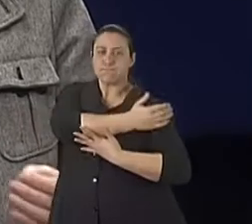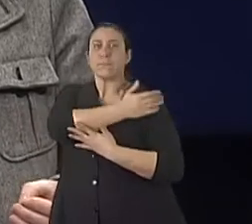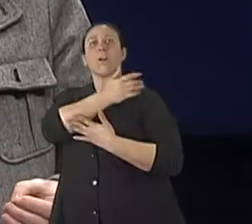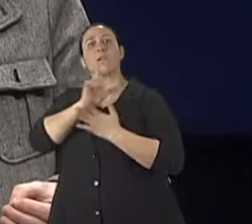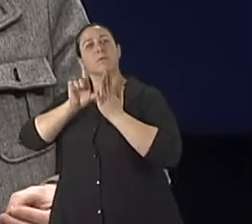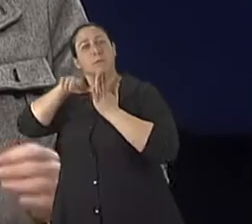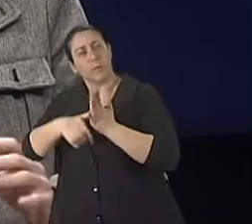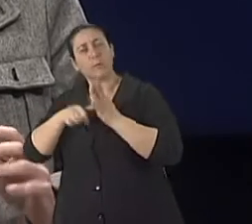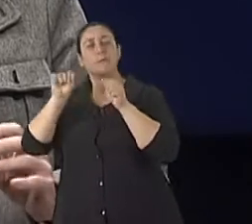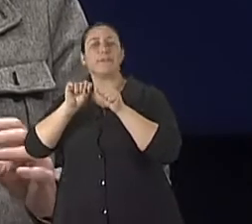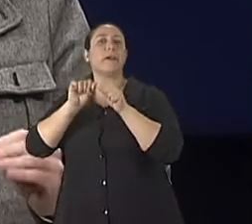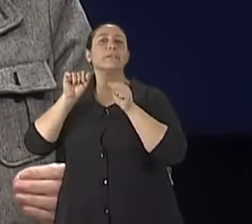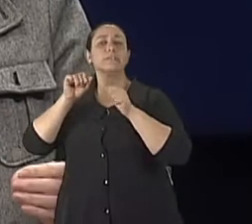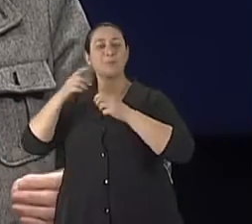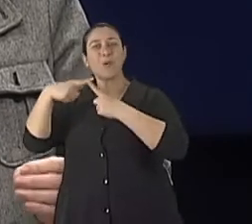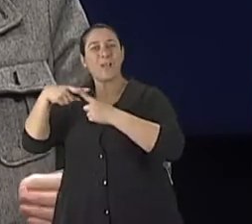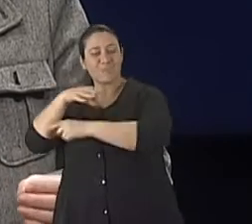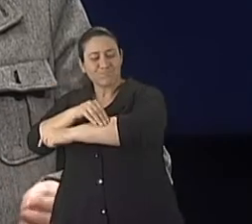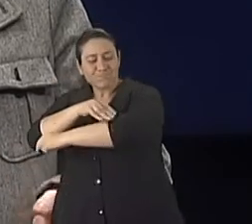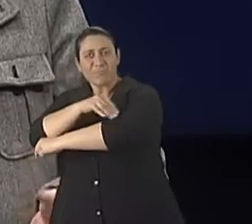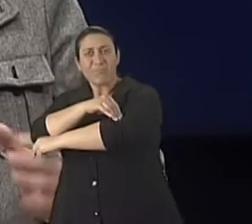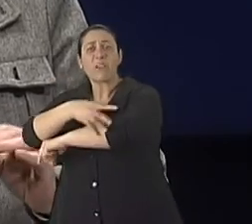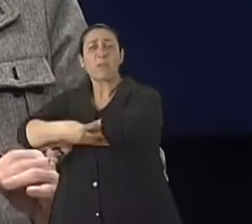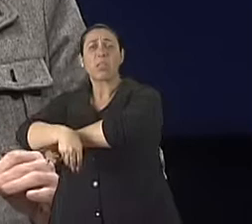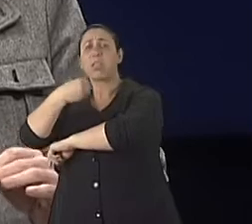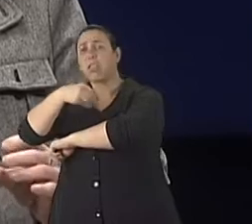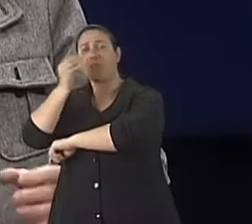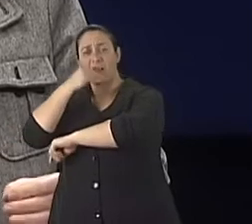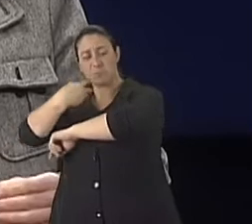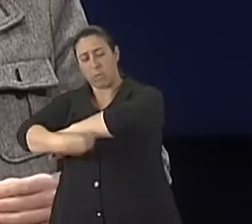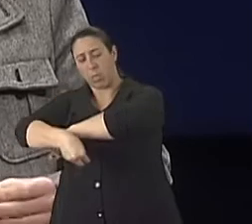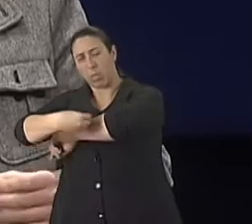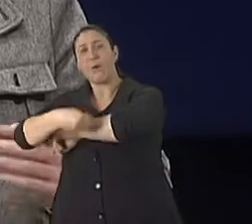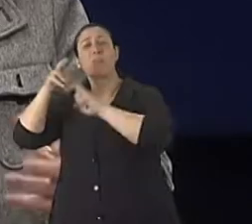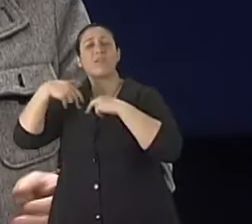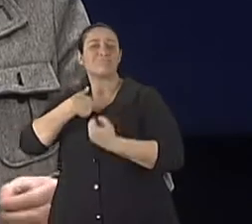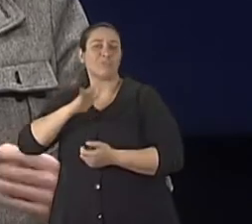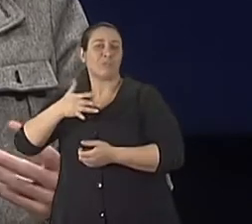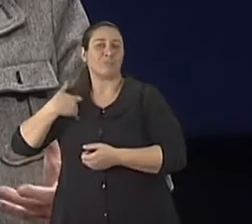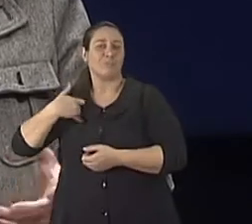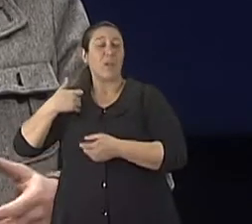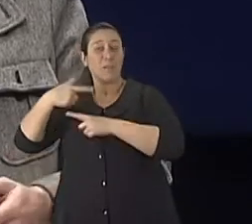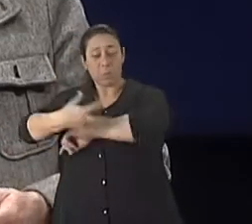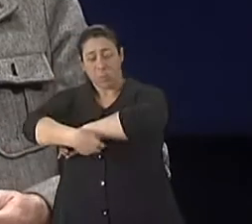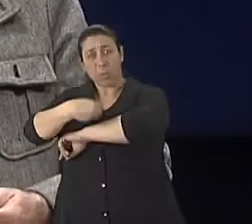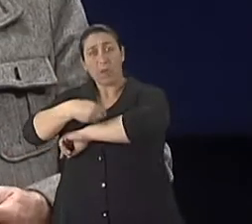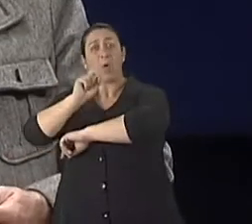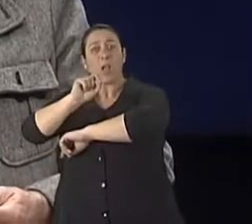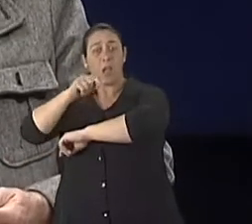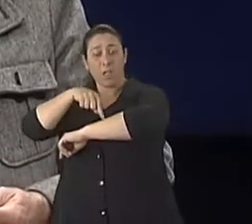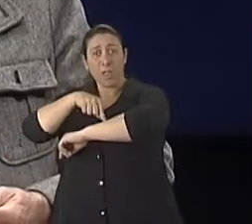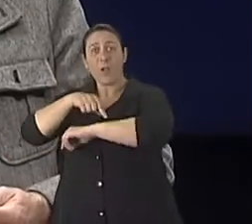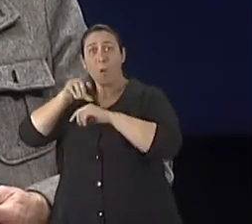musculatura que não tem não tem o fortalecimento adequado ela vai sobrecarregar uma articulação que já tá gás que já tá judiado ela